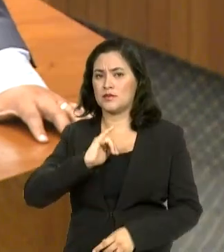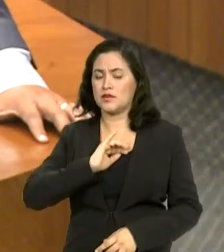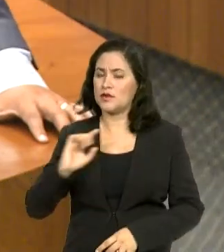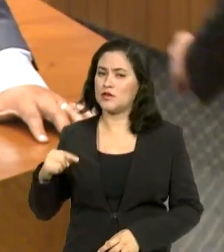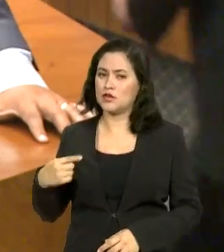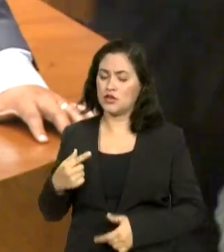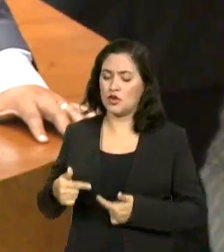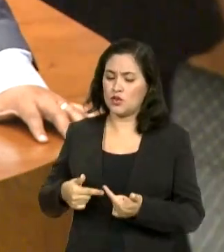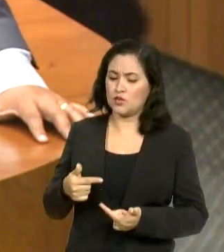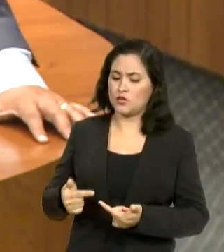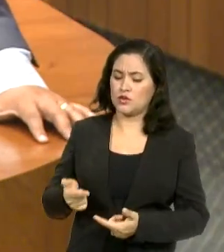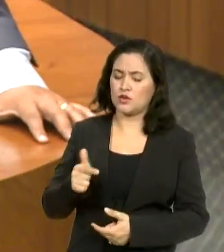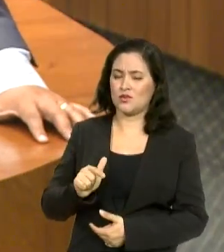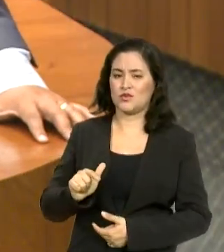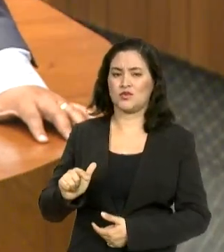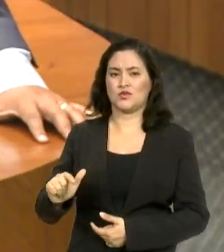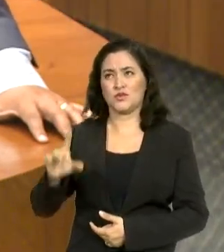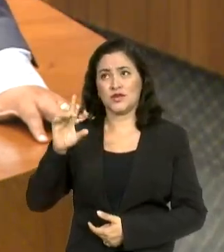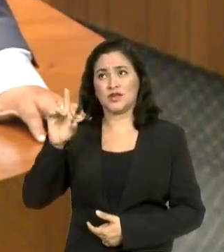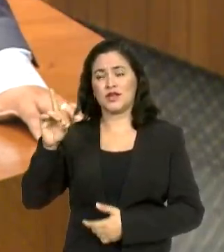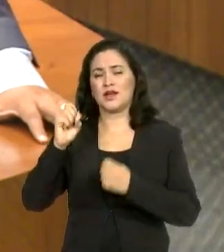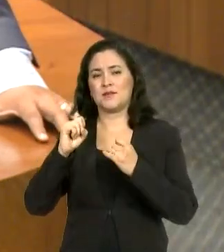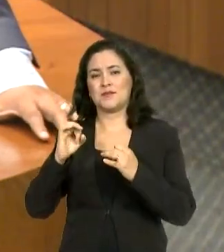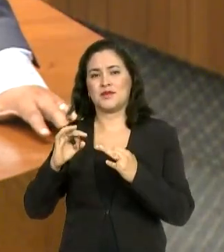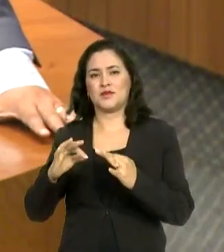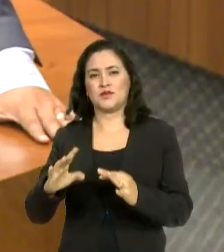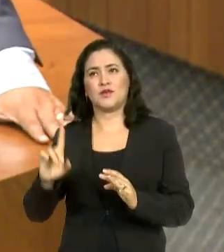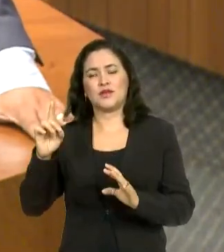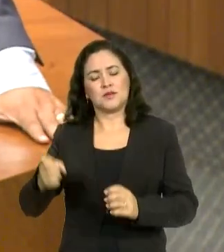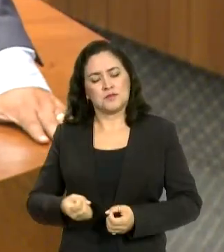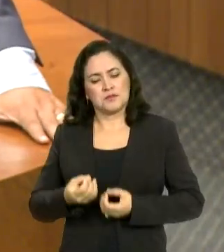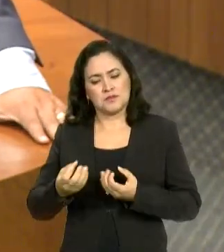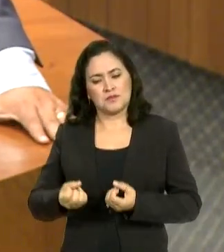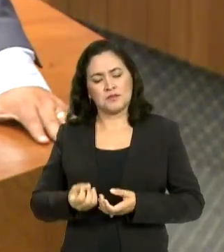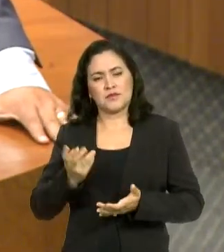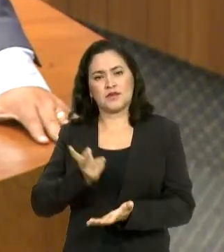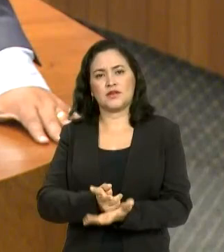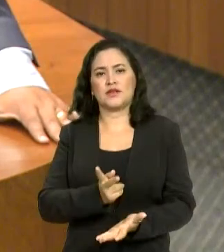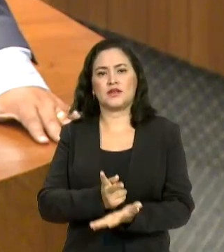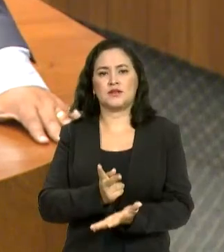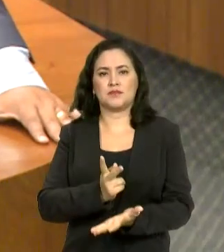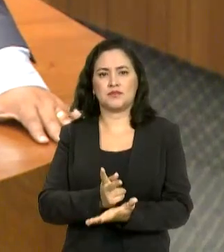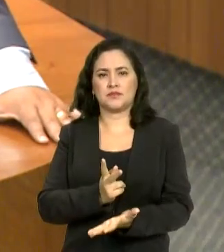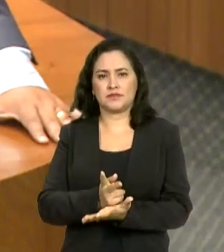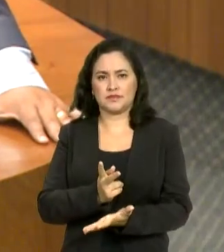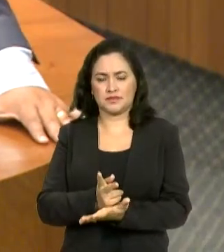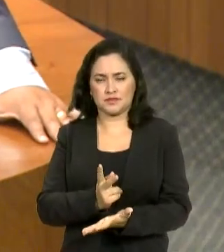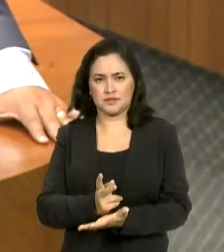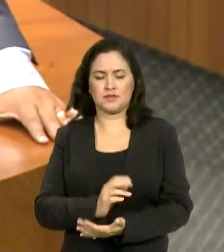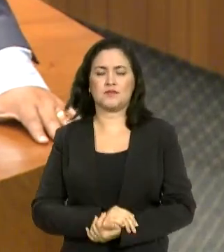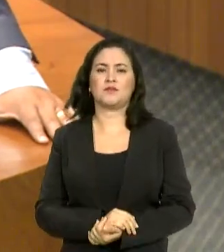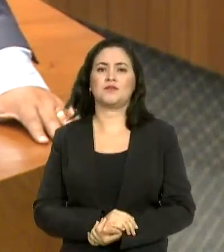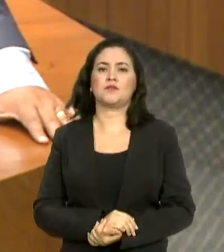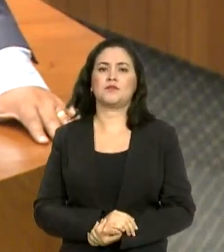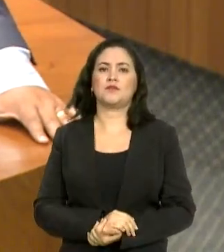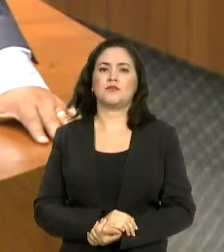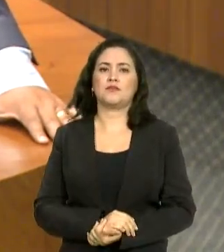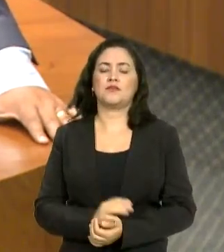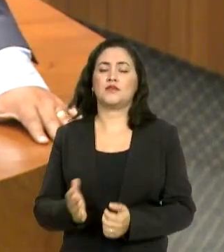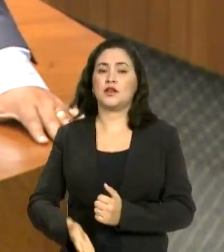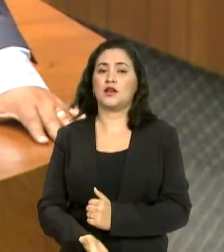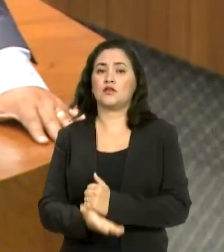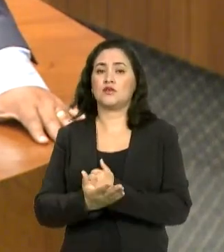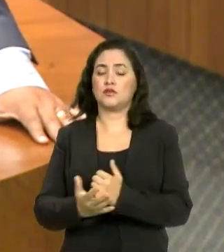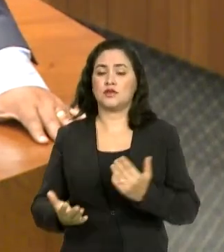abençoe, que Deus nos inspire sempre, que Deus sempre nos dê a motivação para servir, porque o